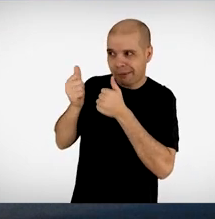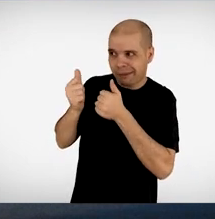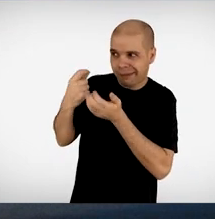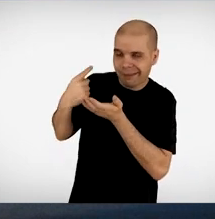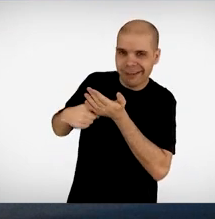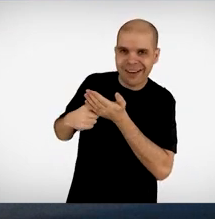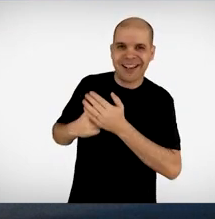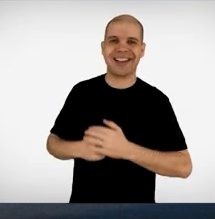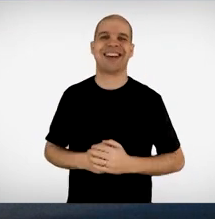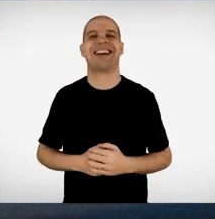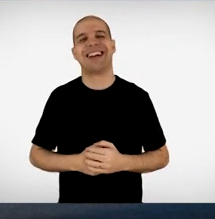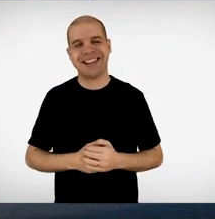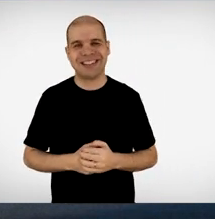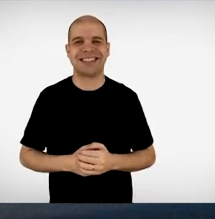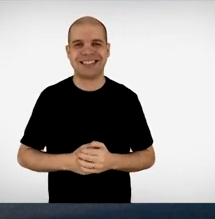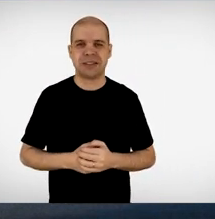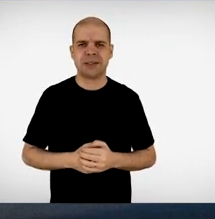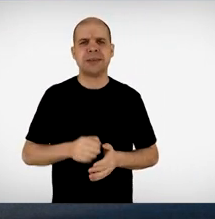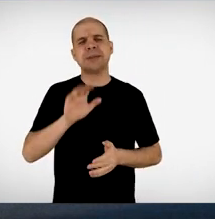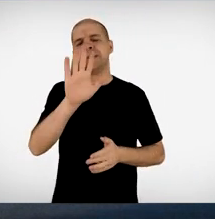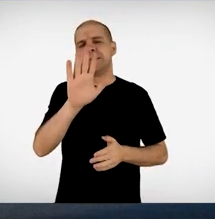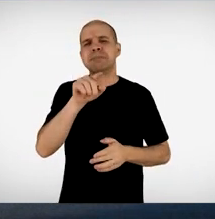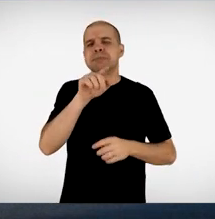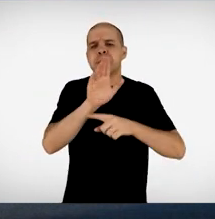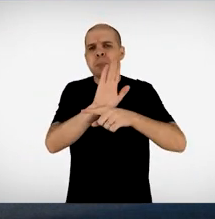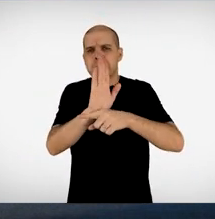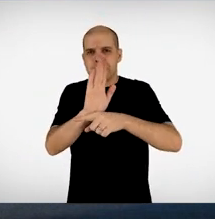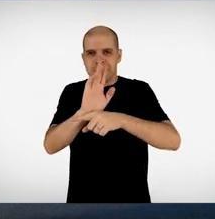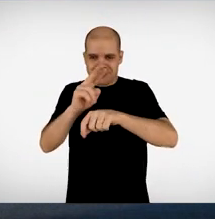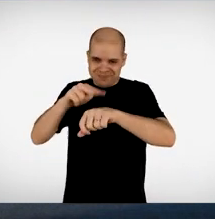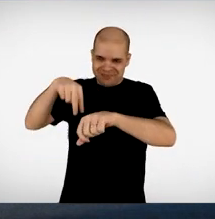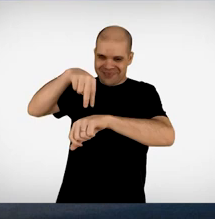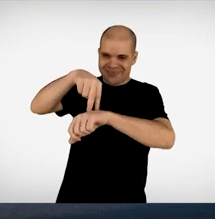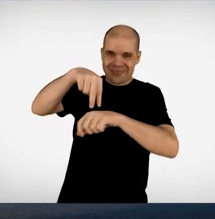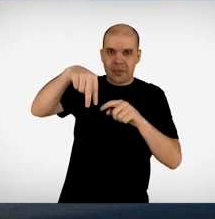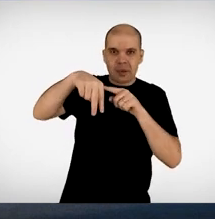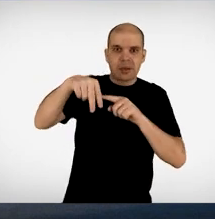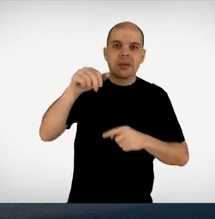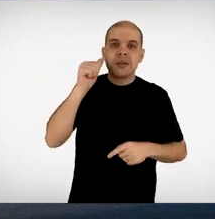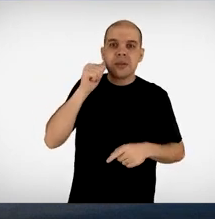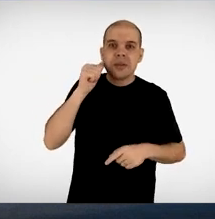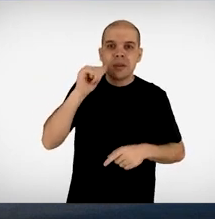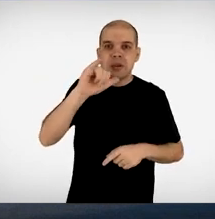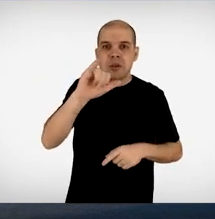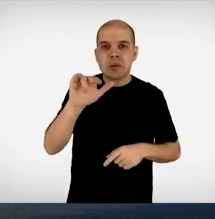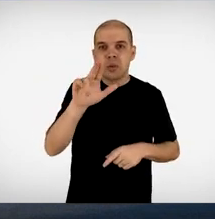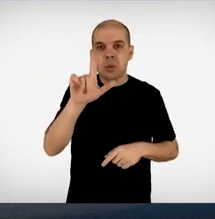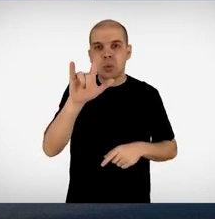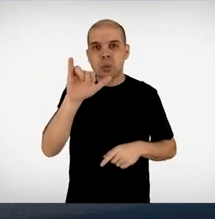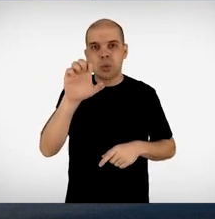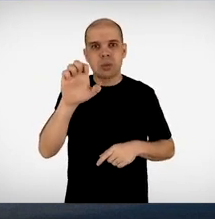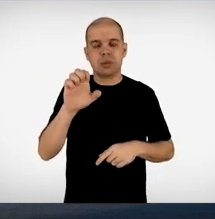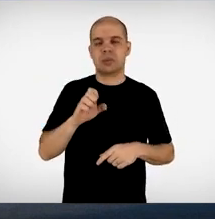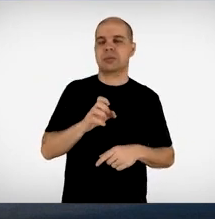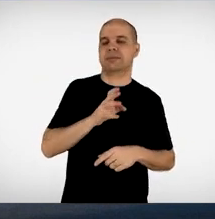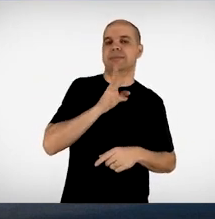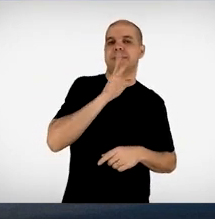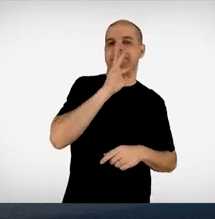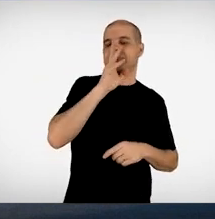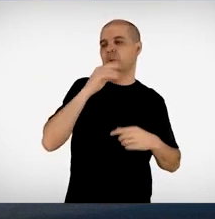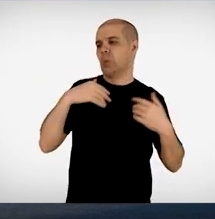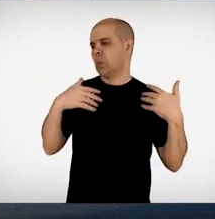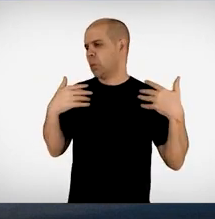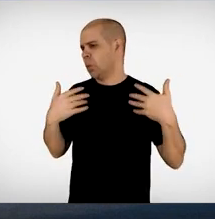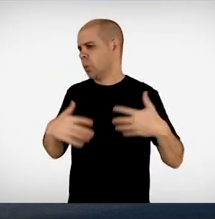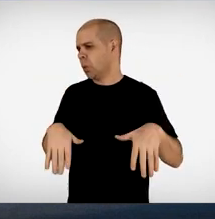falou... do cinema, como que apresenta a mulher, né, sempre mais histérica, eu fiquei pensando o quanto o cinema também